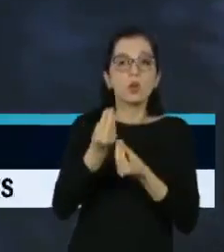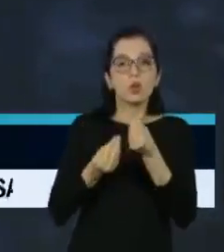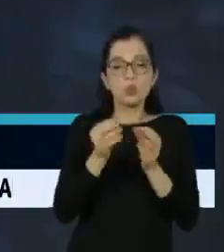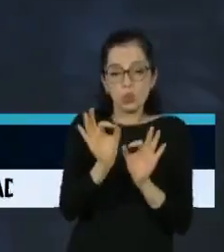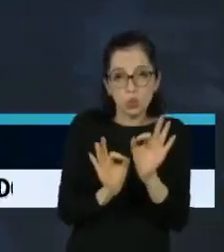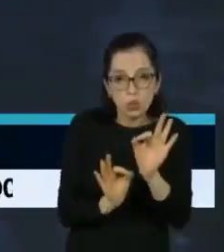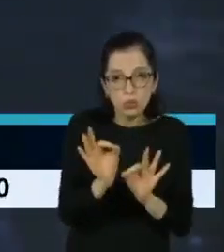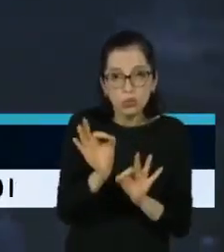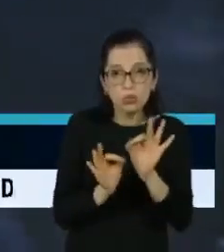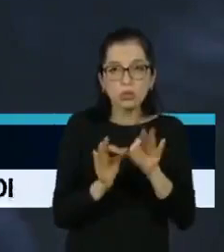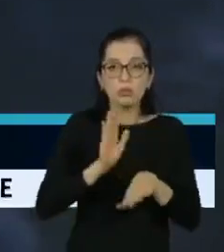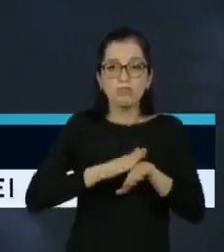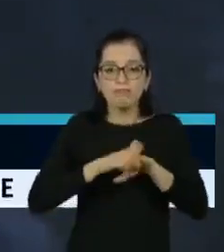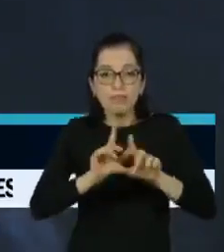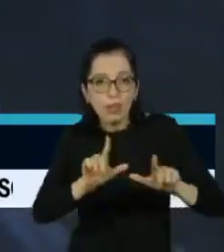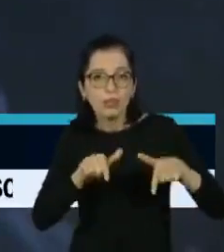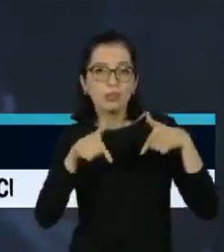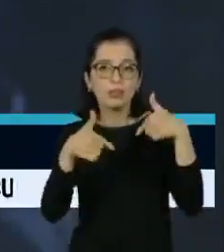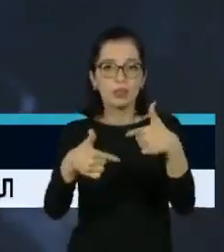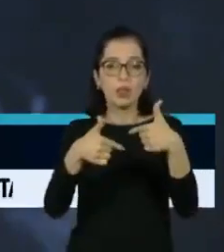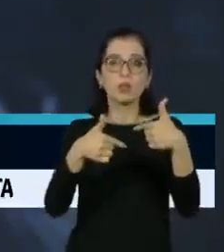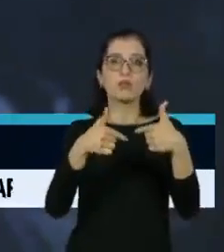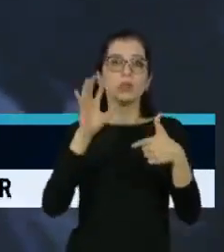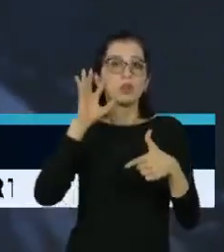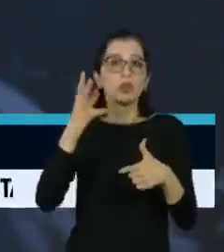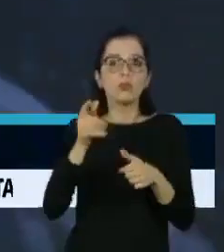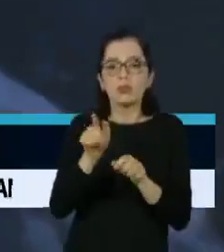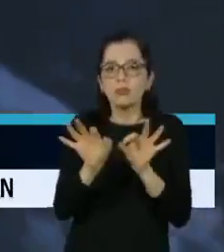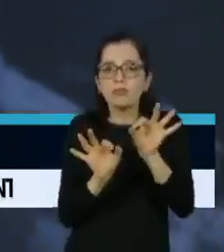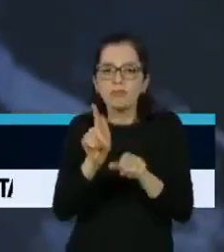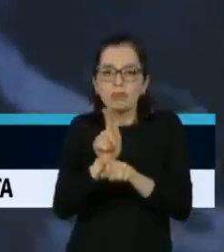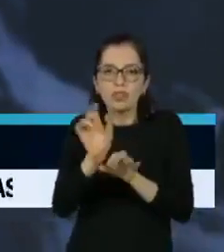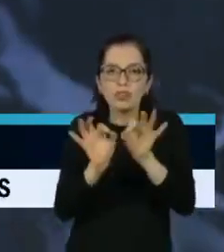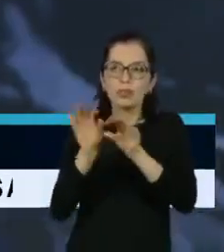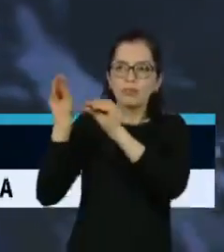medidas para melhorar a gestão da migração ordenada de forma segura e regular.